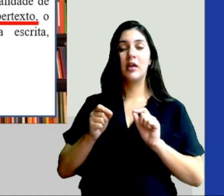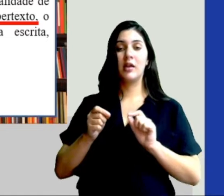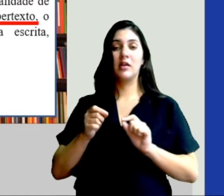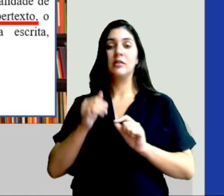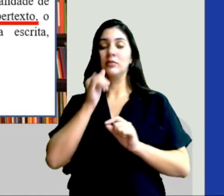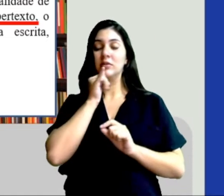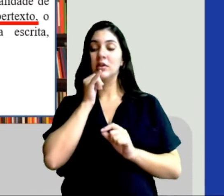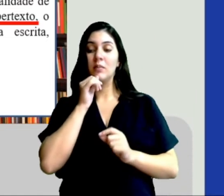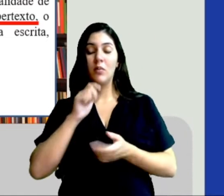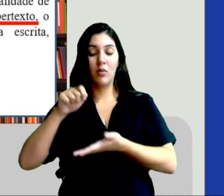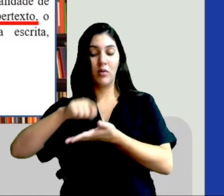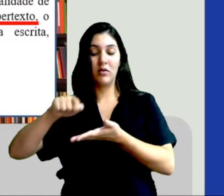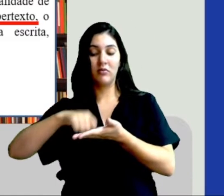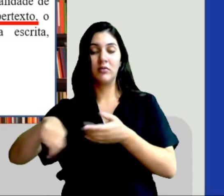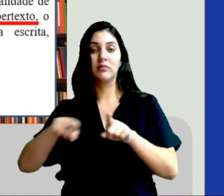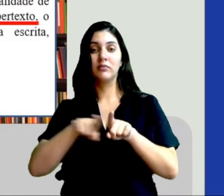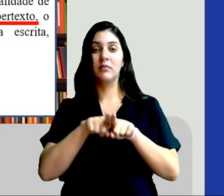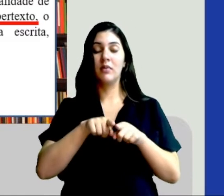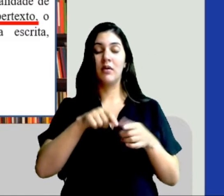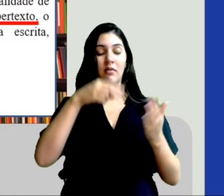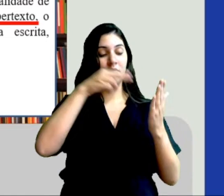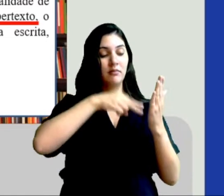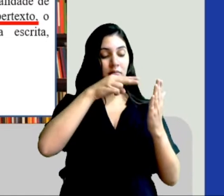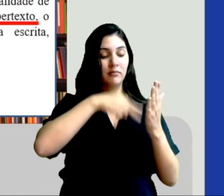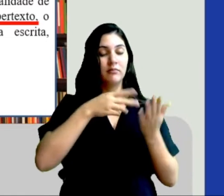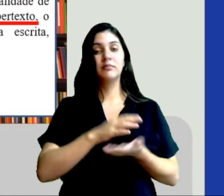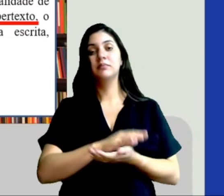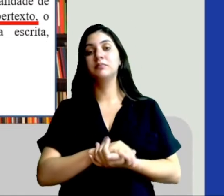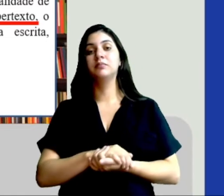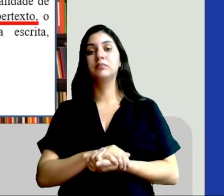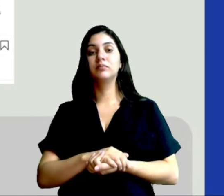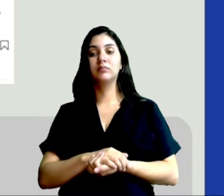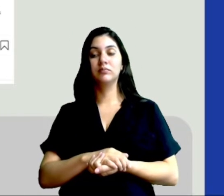escrita e a leitura.